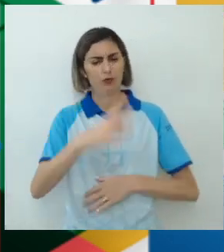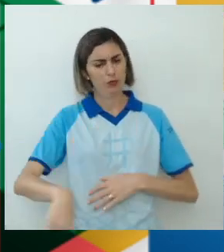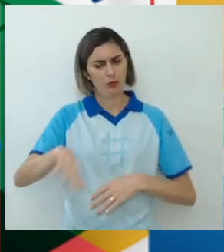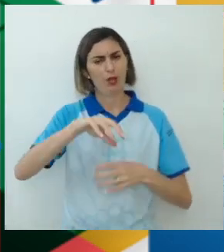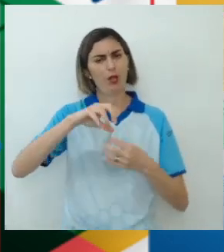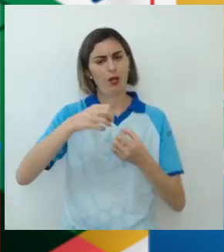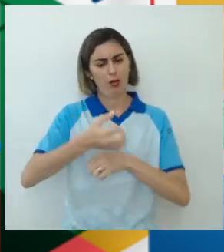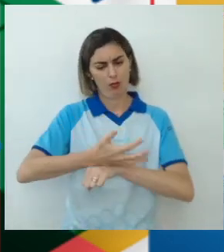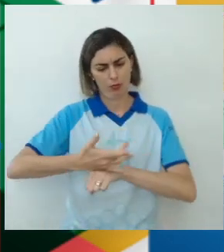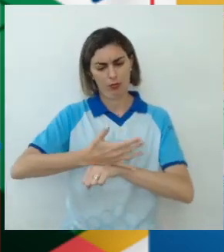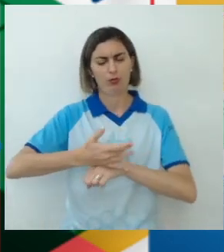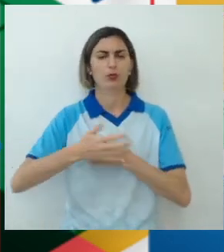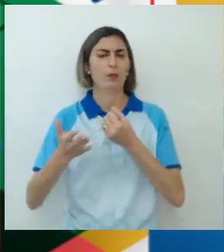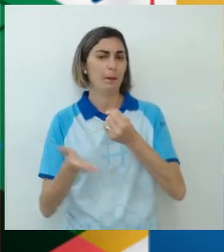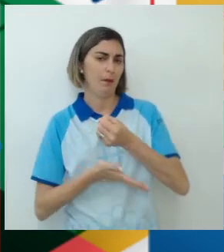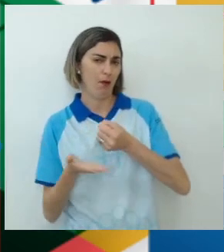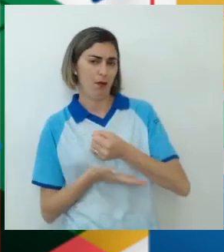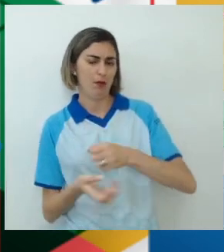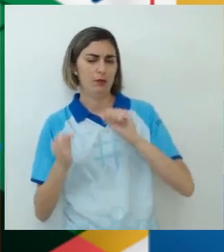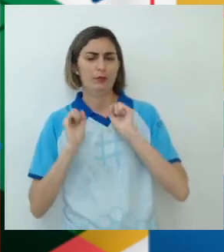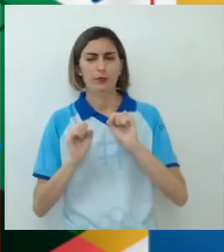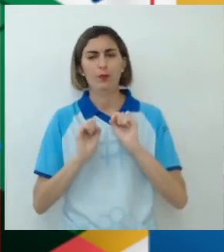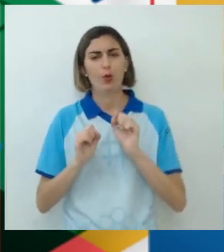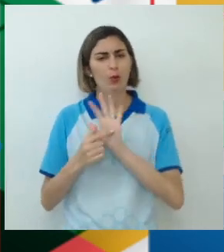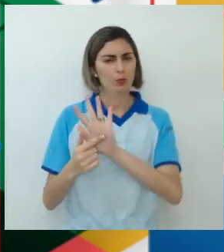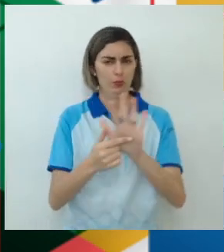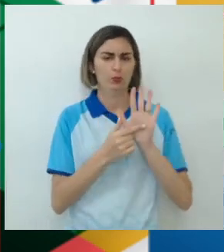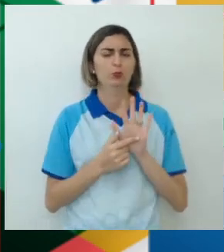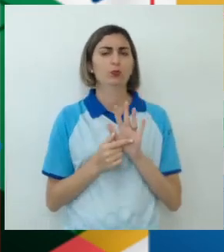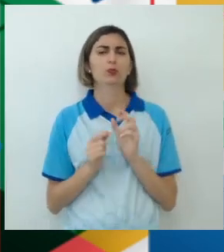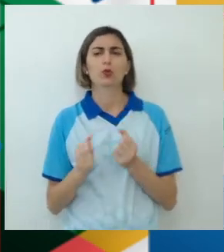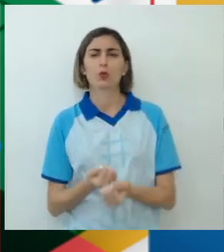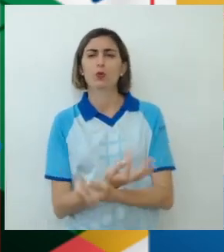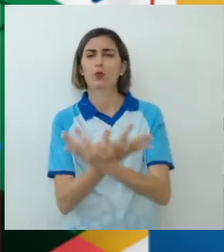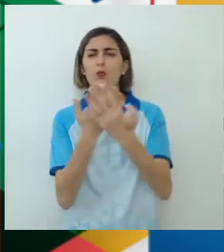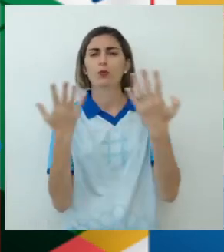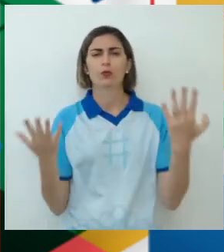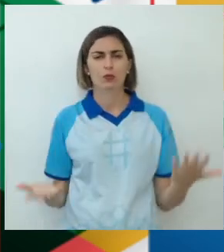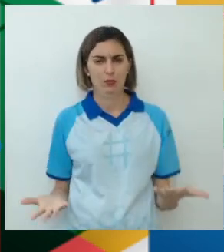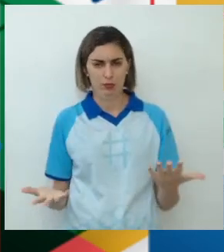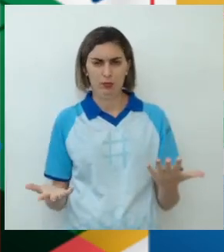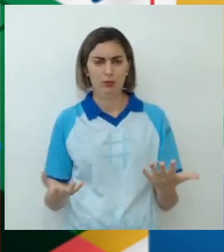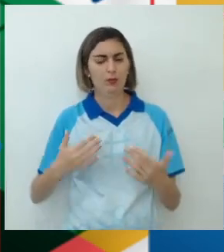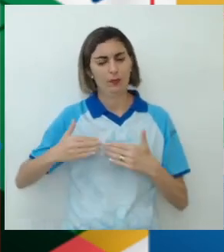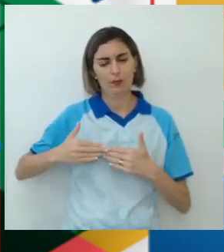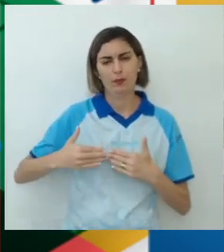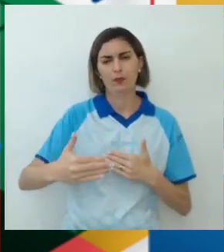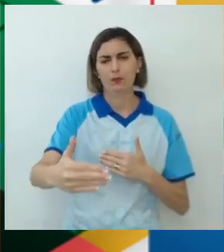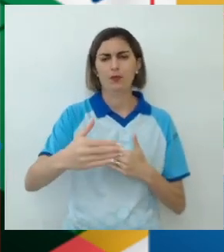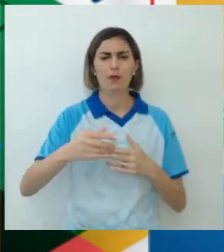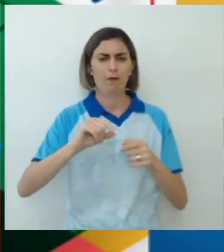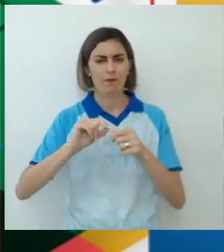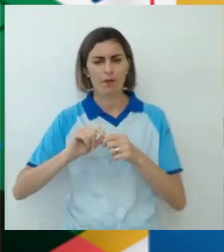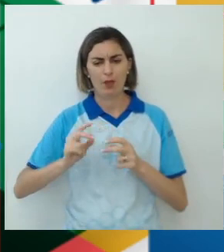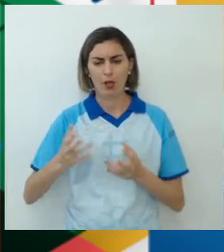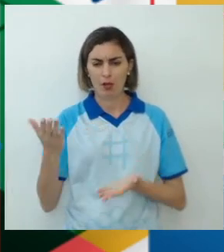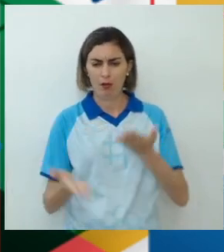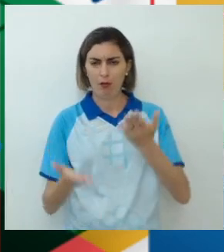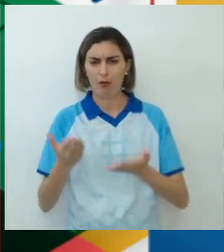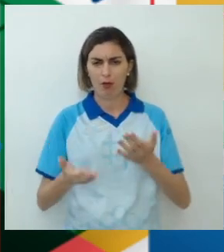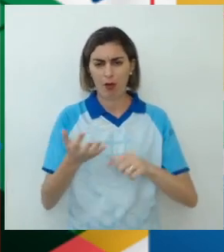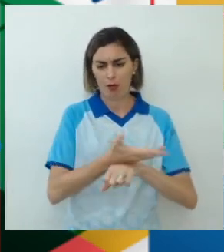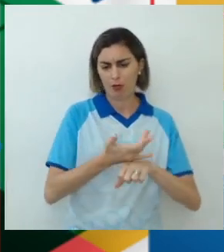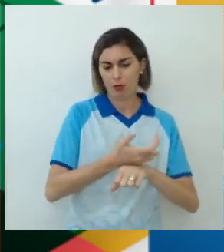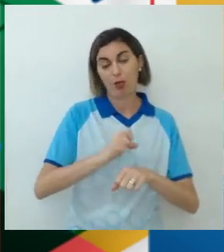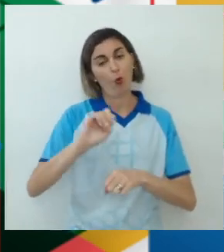desses ácidos ou bases podem ser expressas quantitativamente a partir da sua constante de equilíbrio,